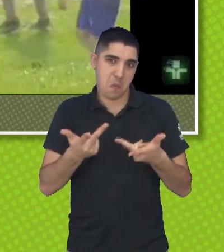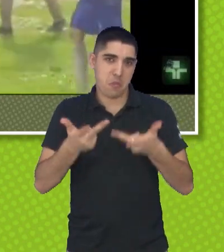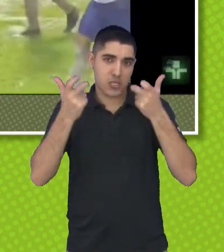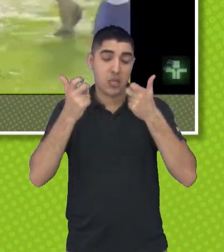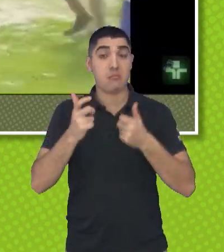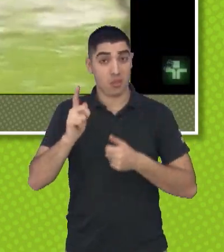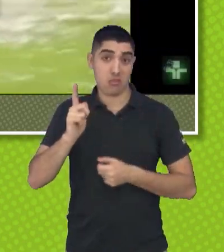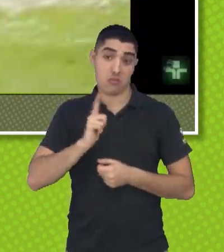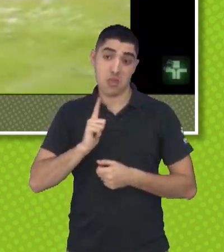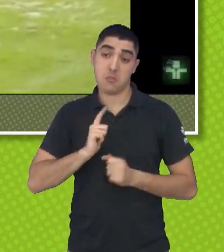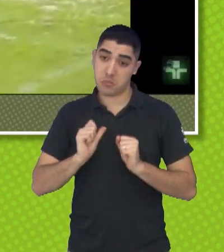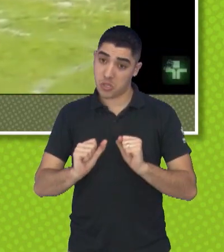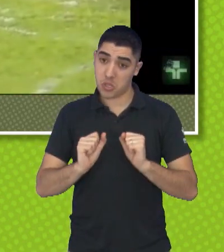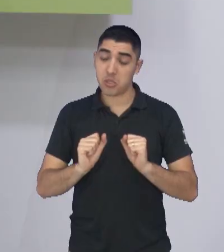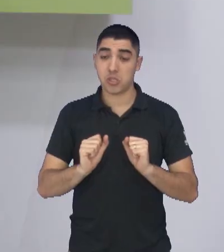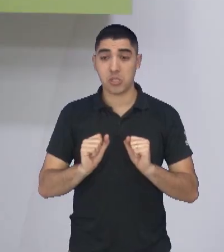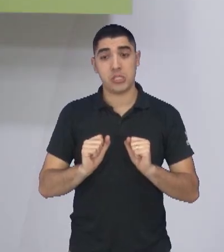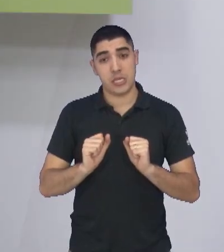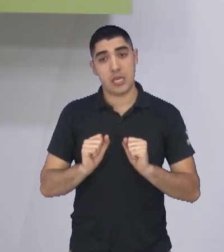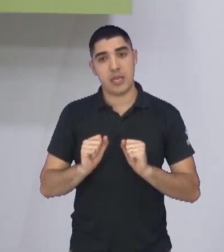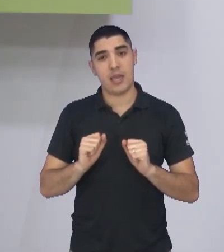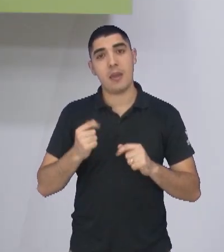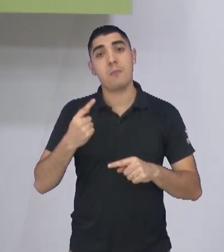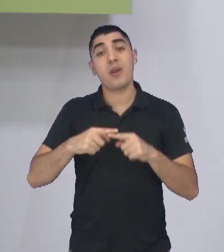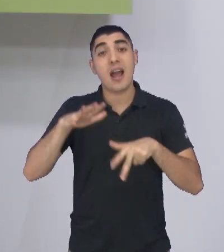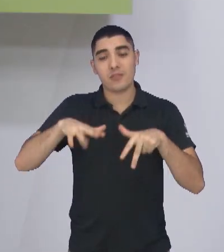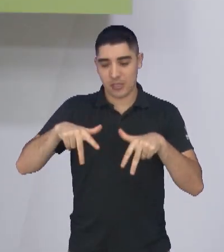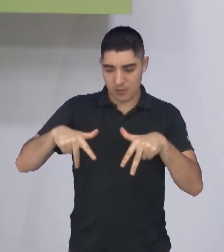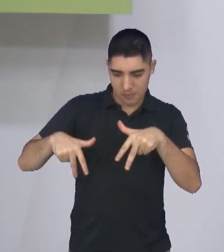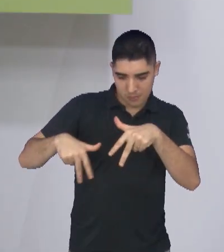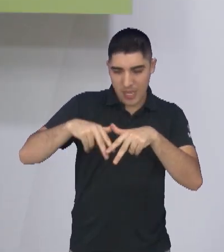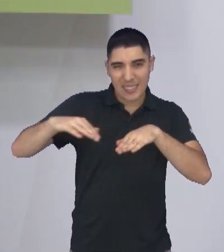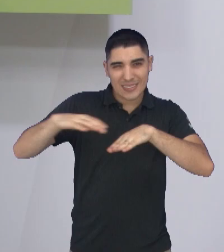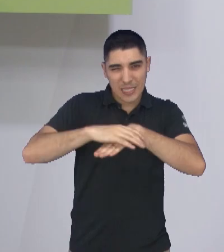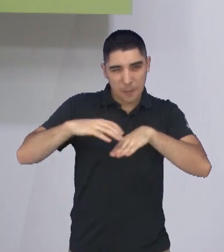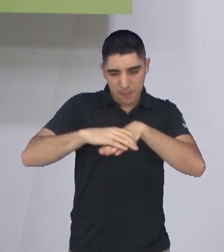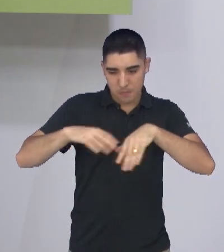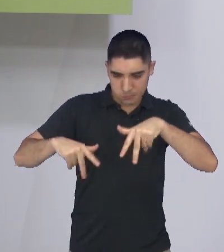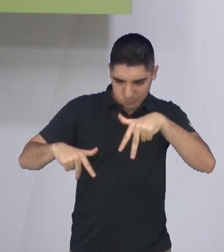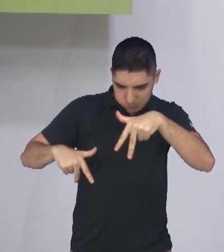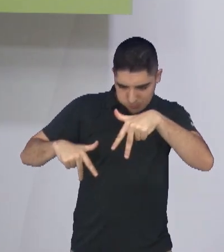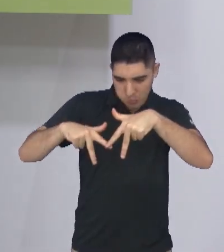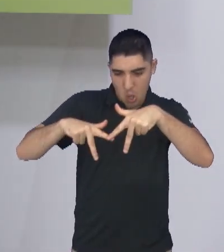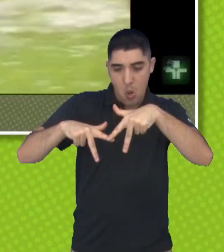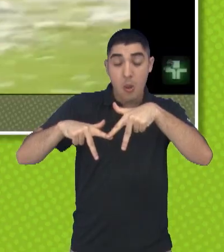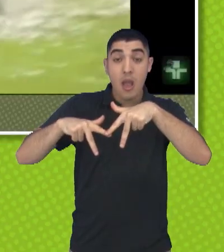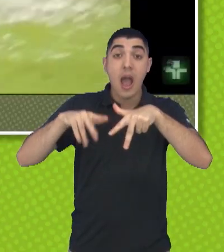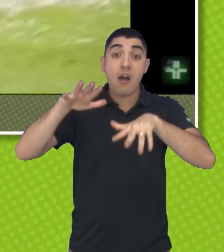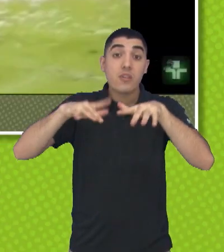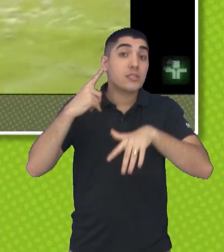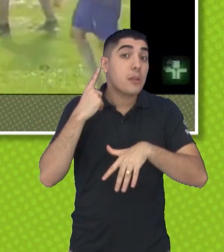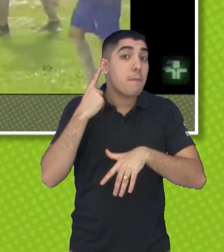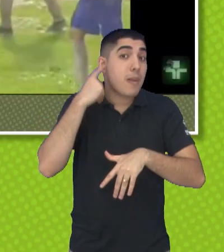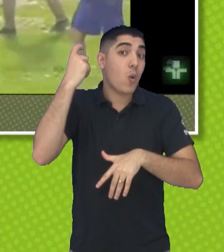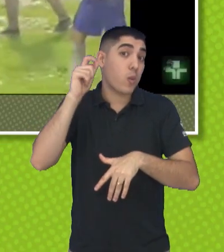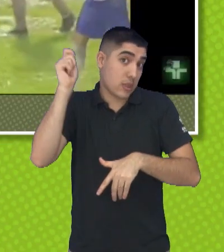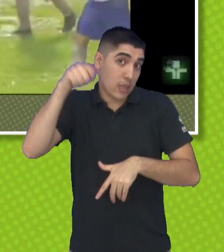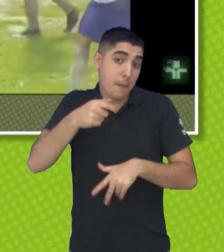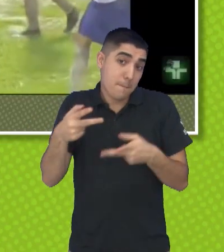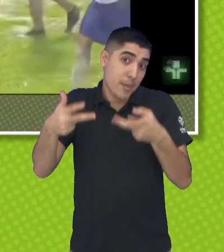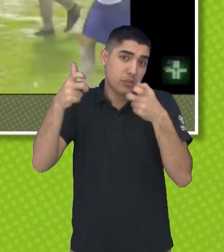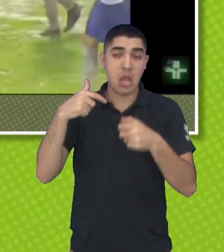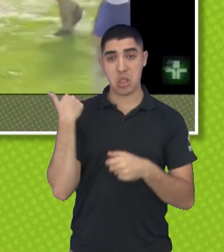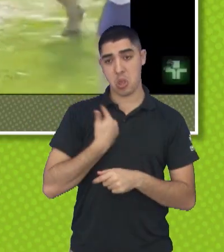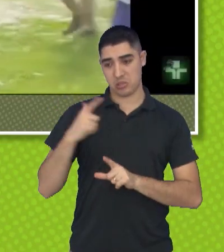que acontece. Às vezes a chuteira com chuteira, o pé com o pé, dá para ter um som ali que a gente, logicamente, está de casa, não